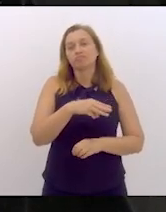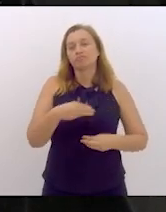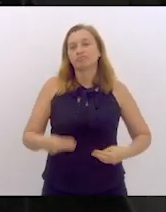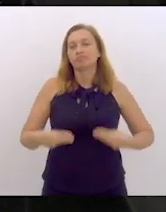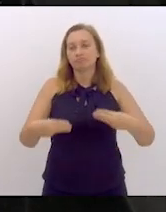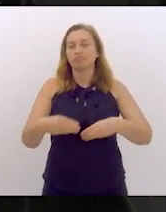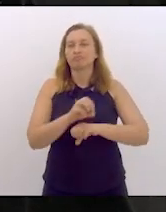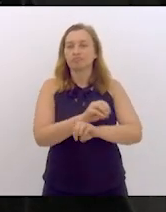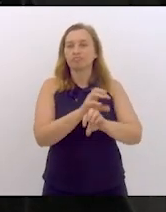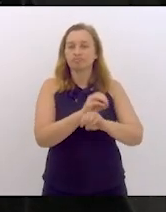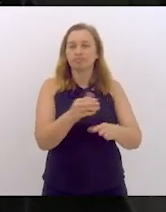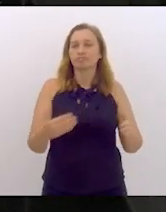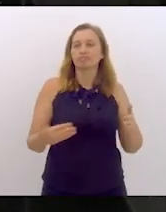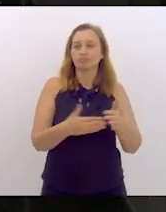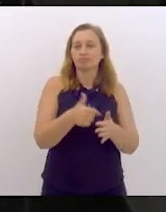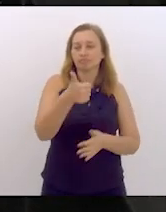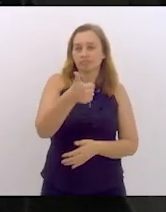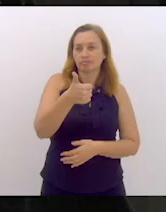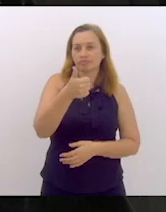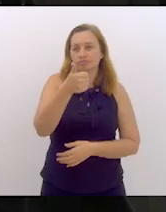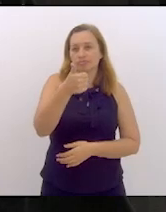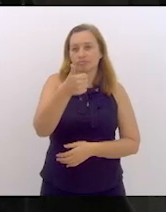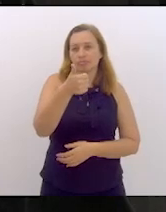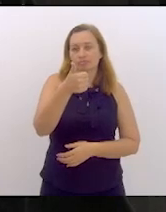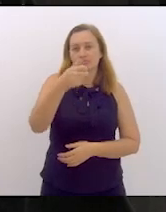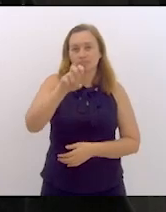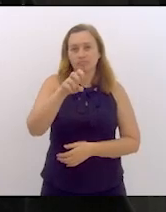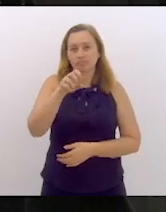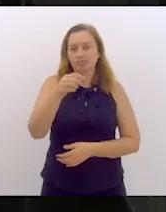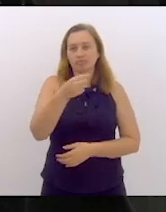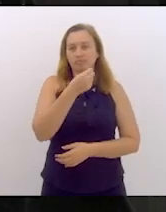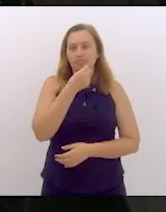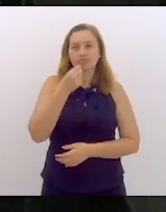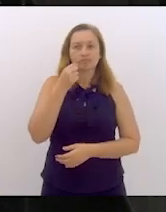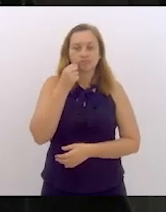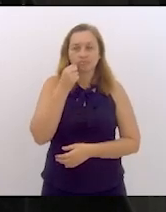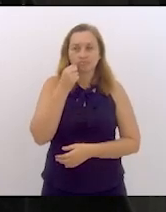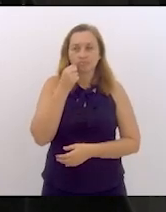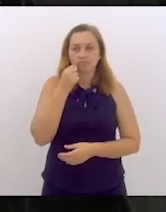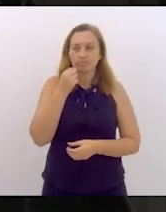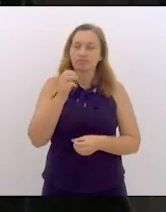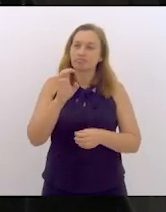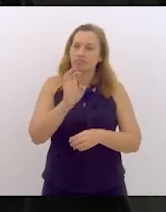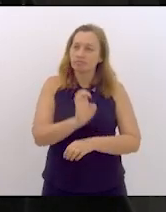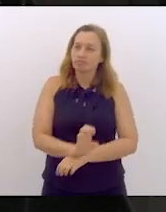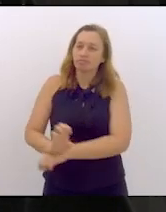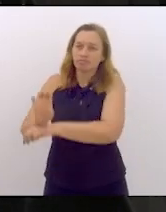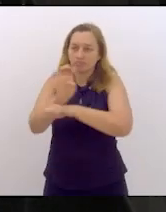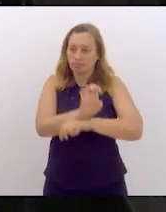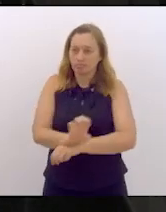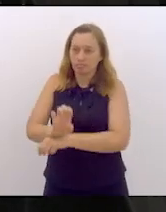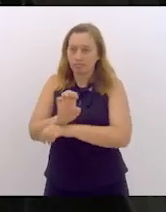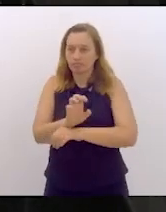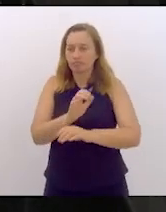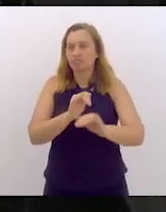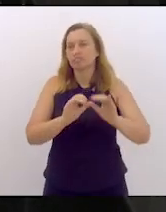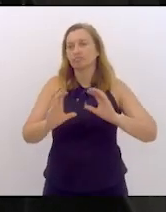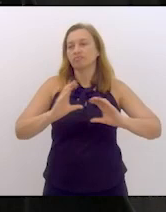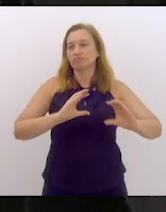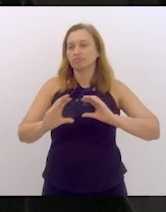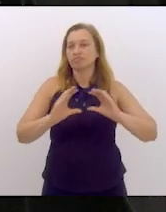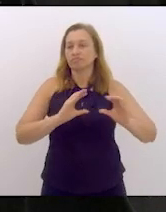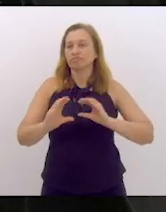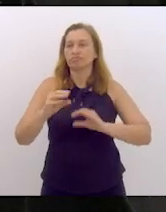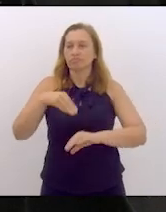para que até o dia quinze de setembro é os estados comuniquem ao MEC